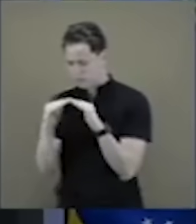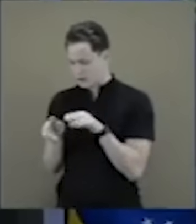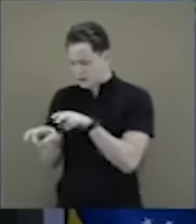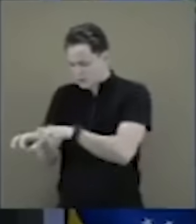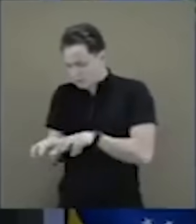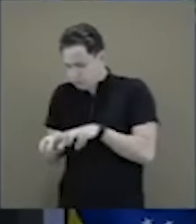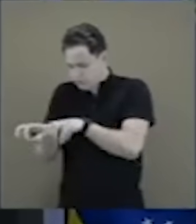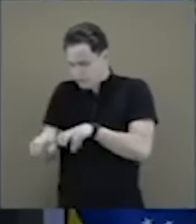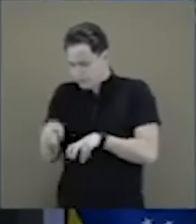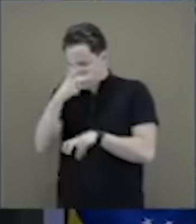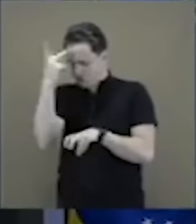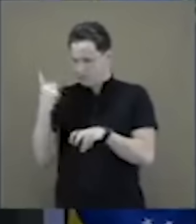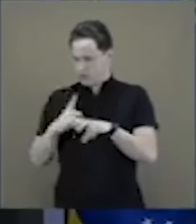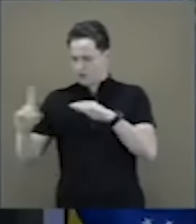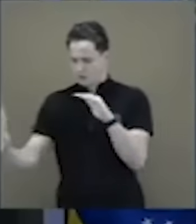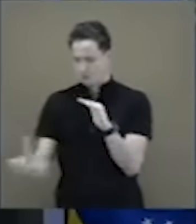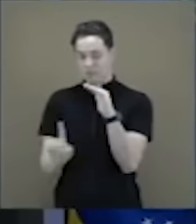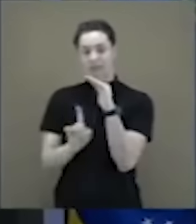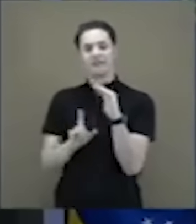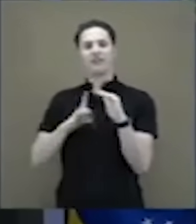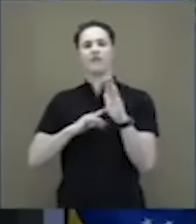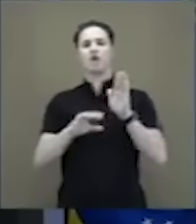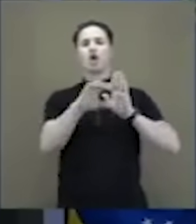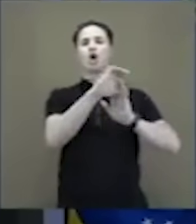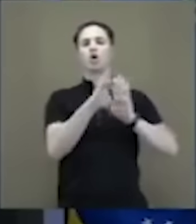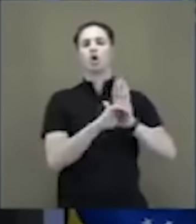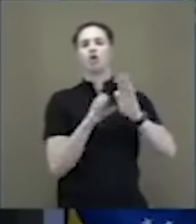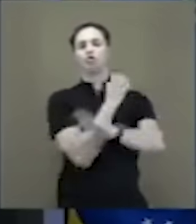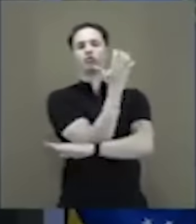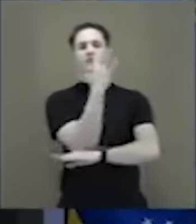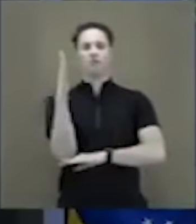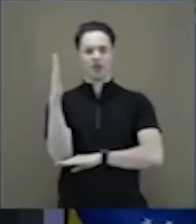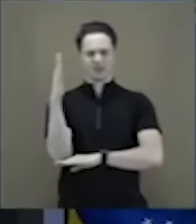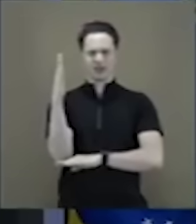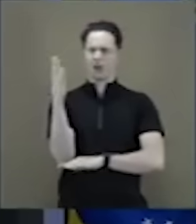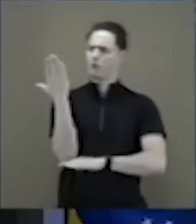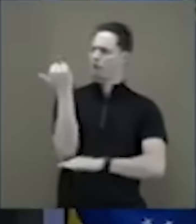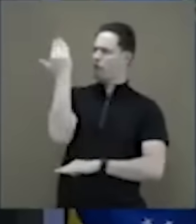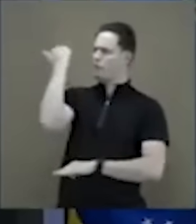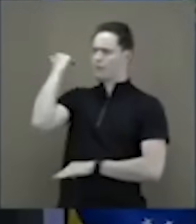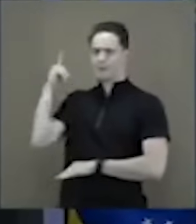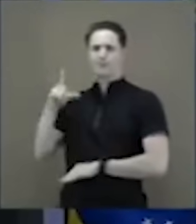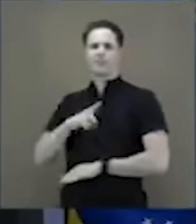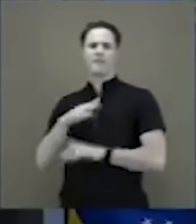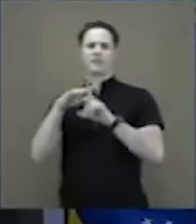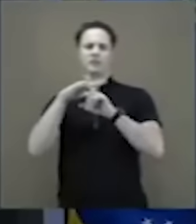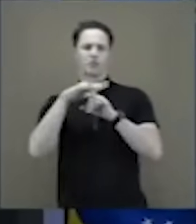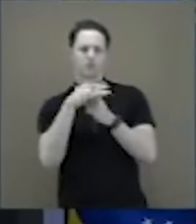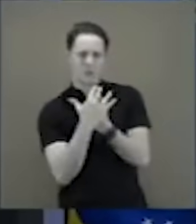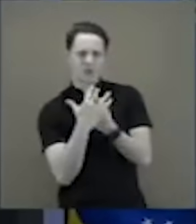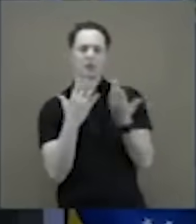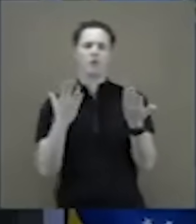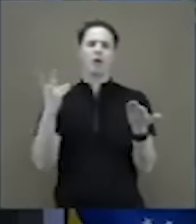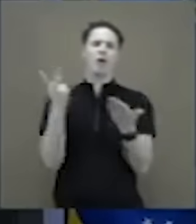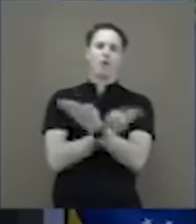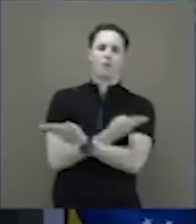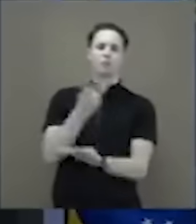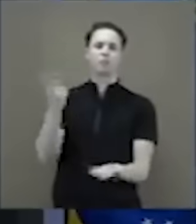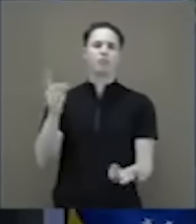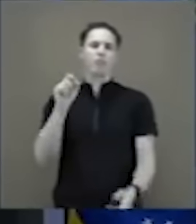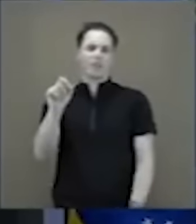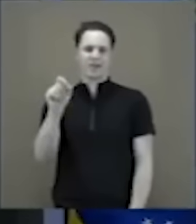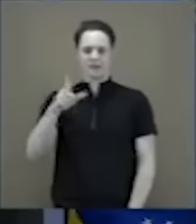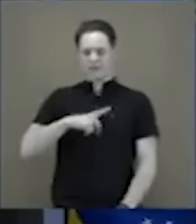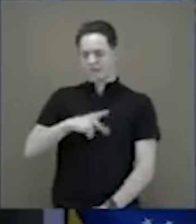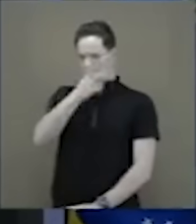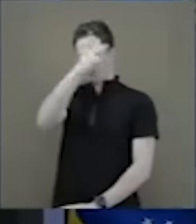foi inclusive abrigado pelo novo Código Florestal, mas que teve no passado uma situação em que a